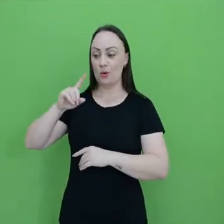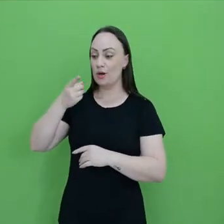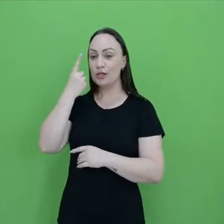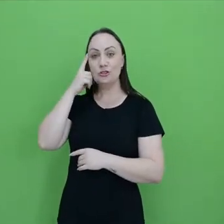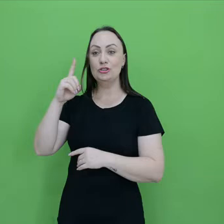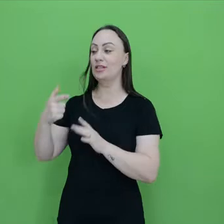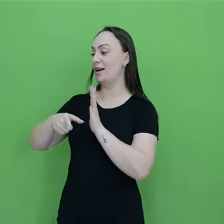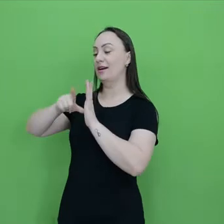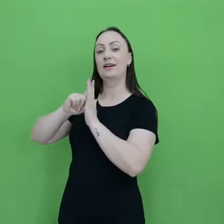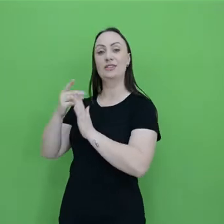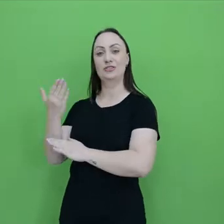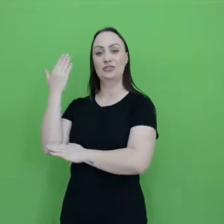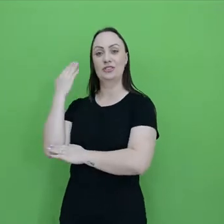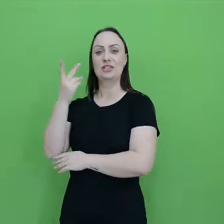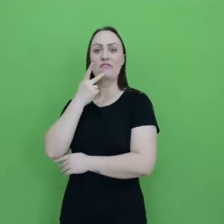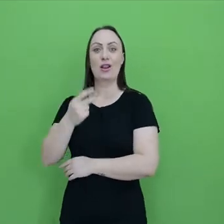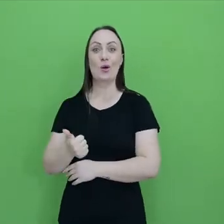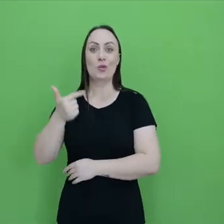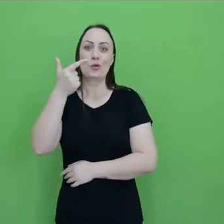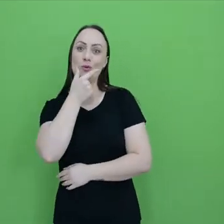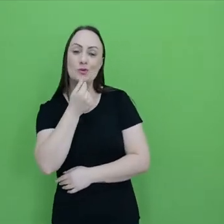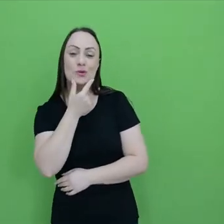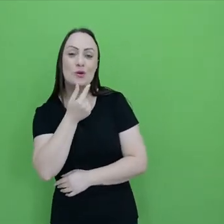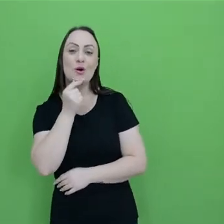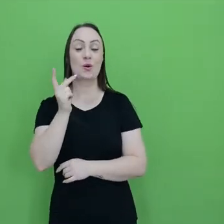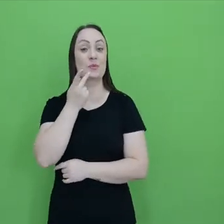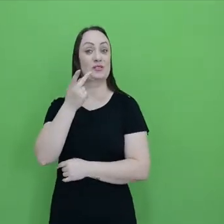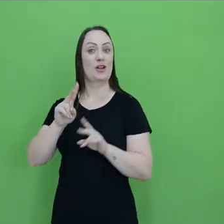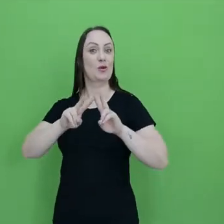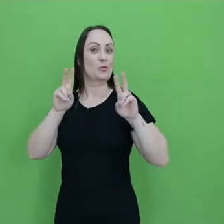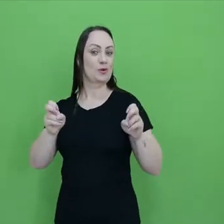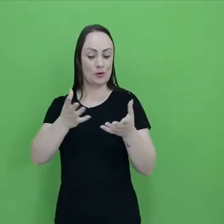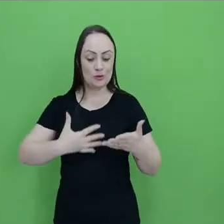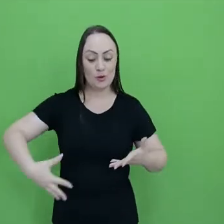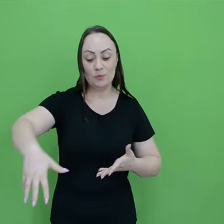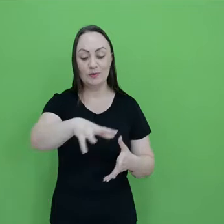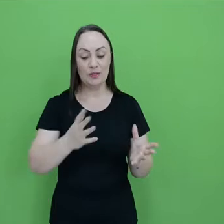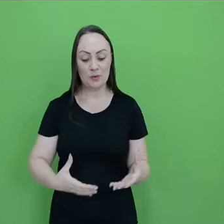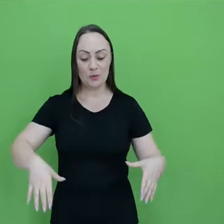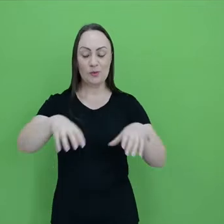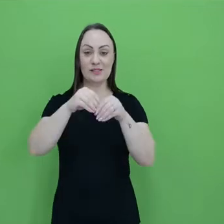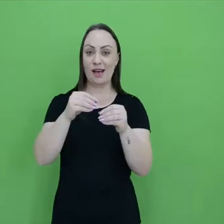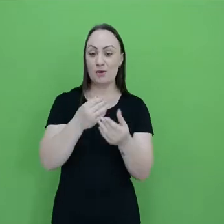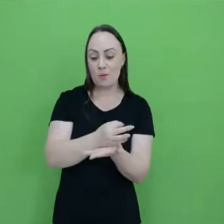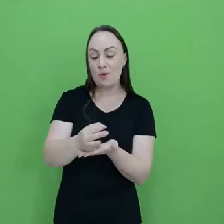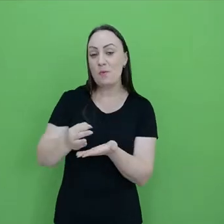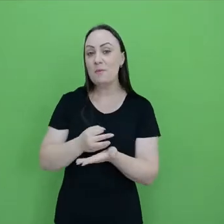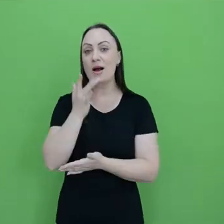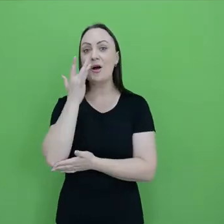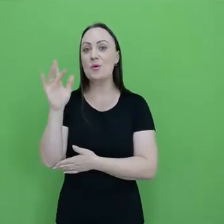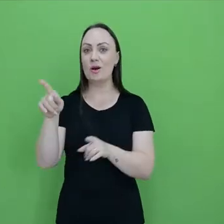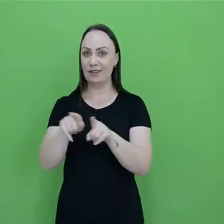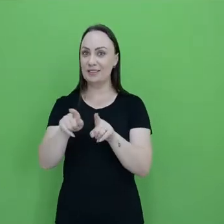ocorrido no dia anterior. Falou sobre os 12 rapazes, sobre o saco com moedas de ouro